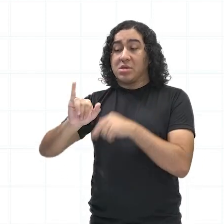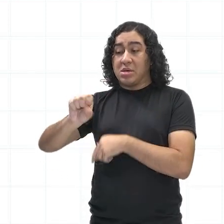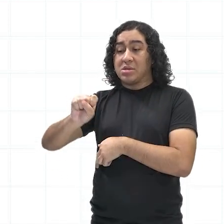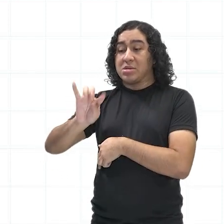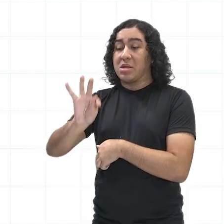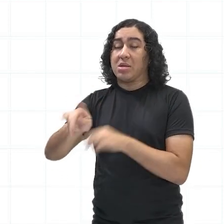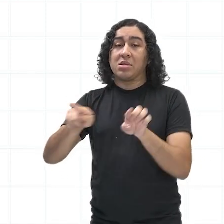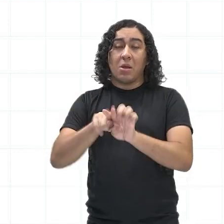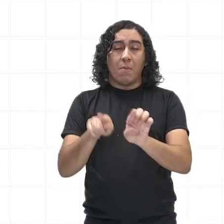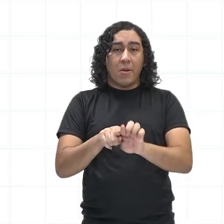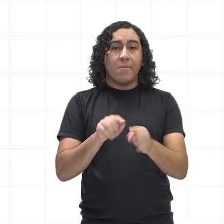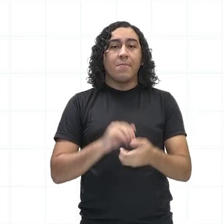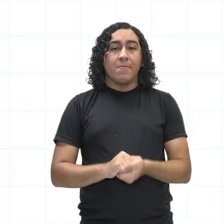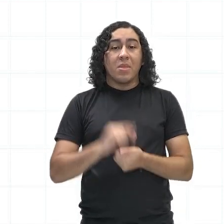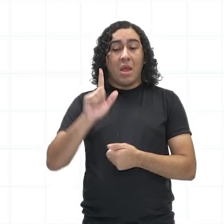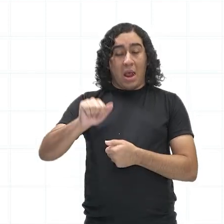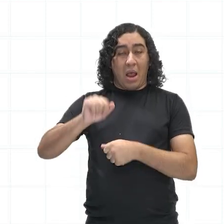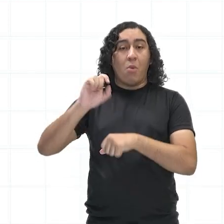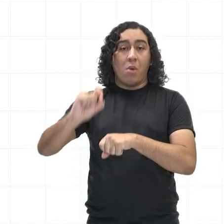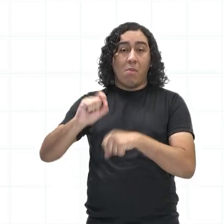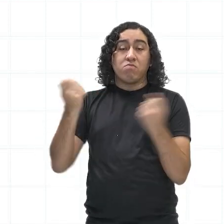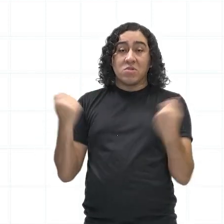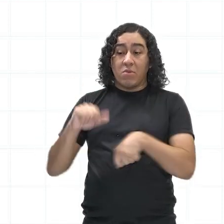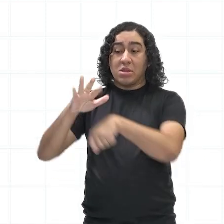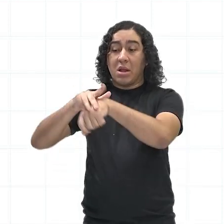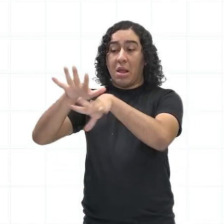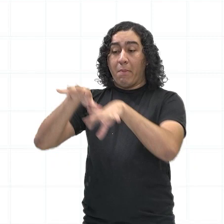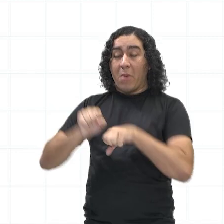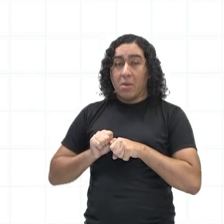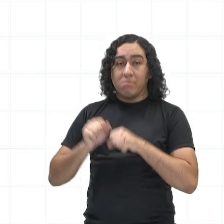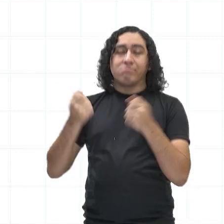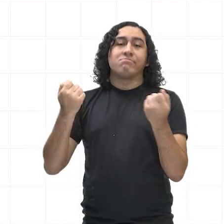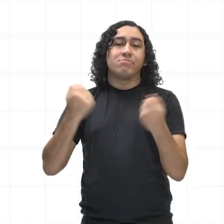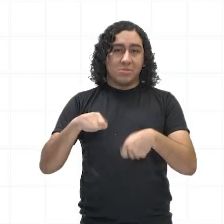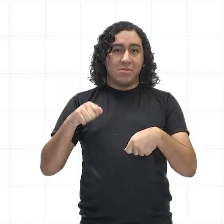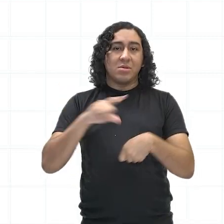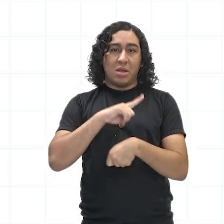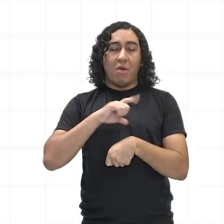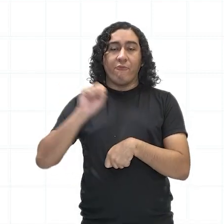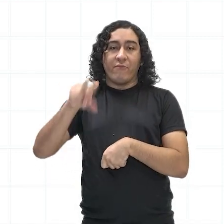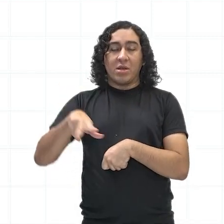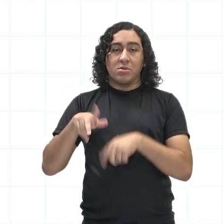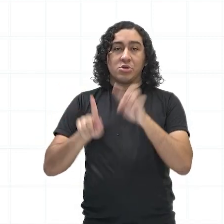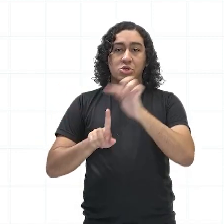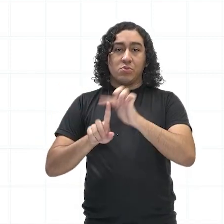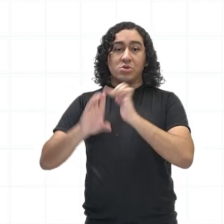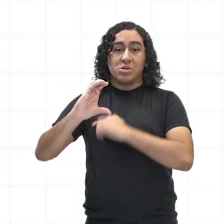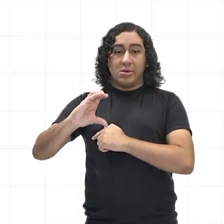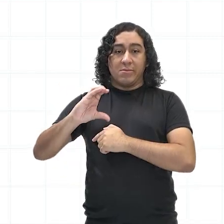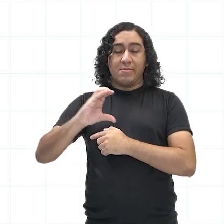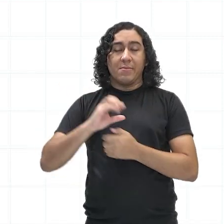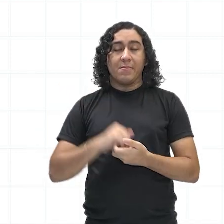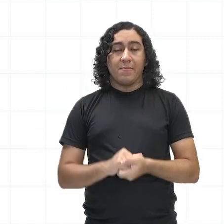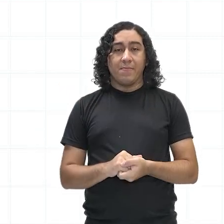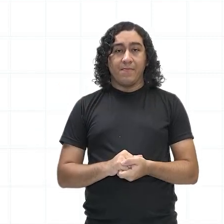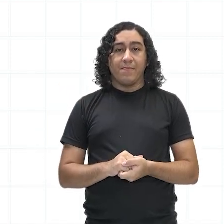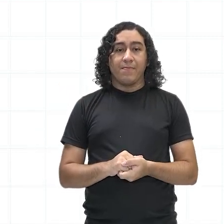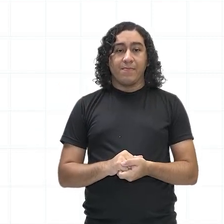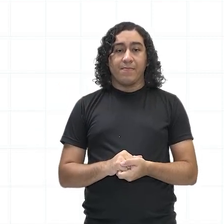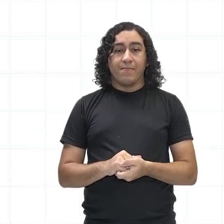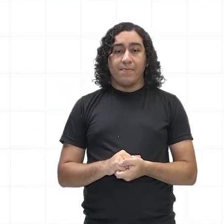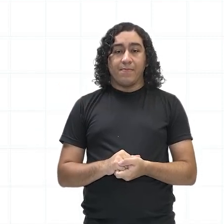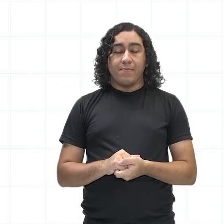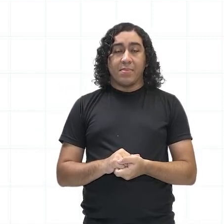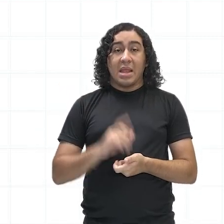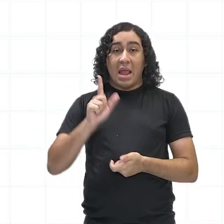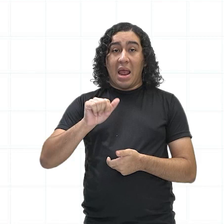um processo ali que é infeccioso e inflamatório, agora causado pelo vírus C, né? Da hepatite HCV. Antes